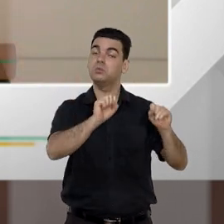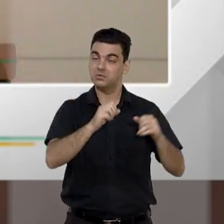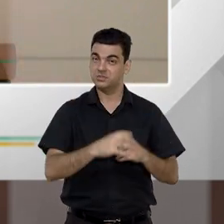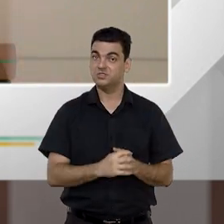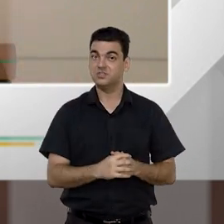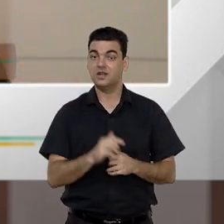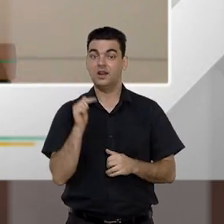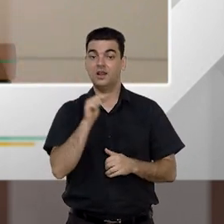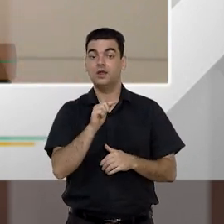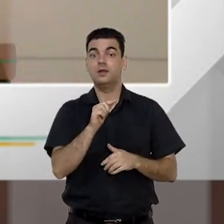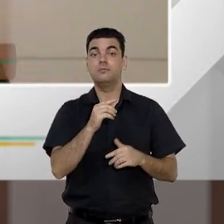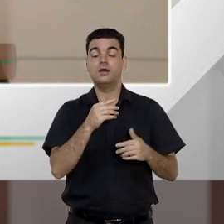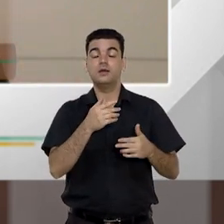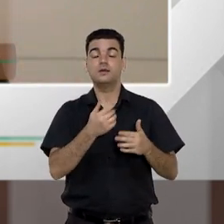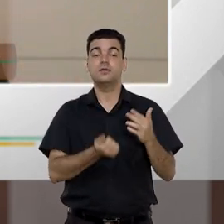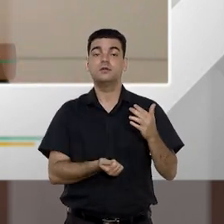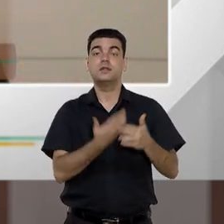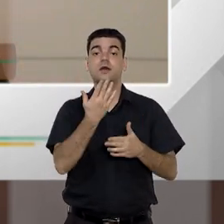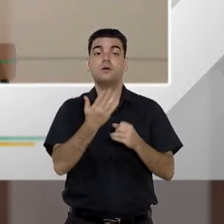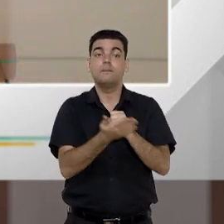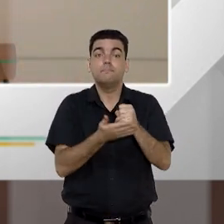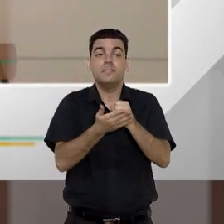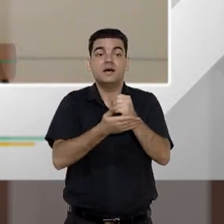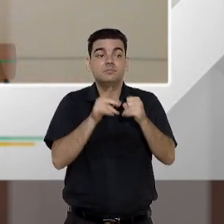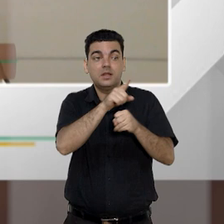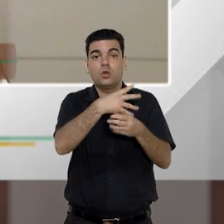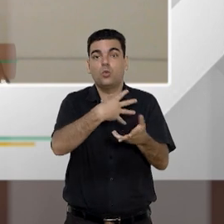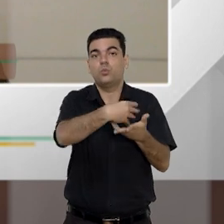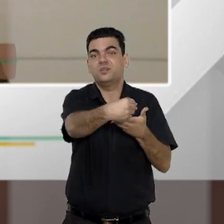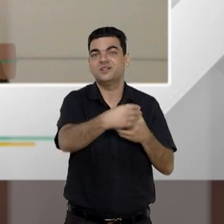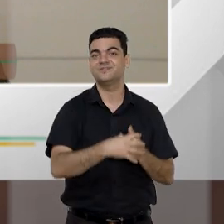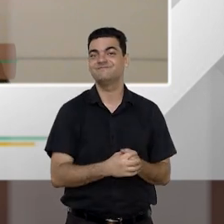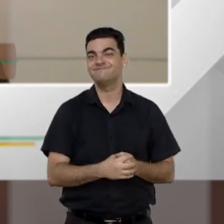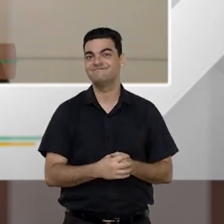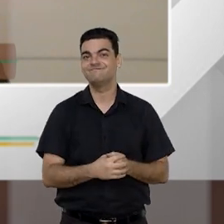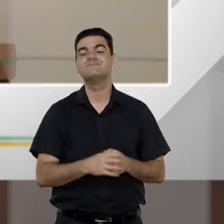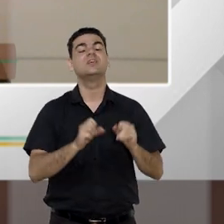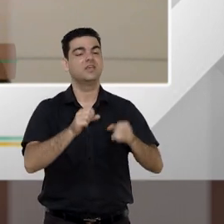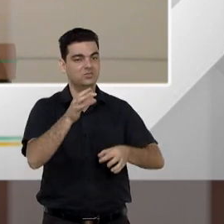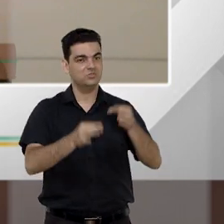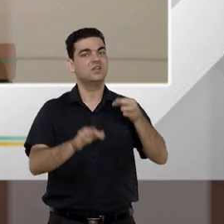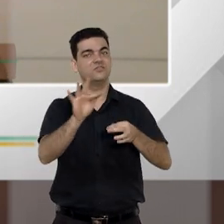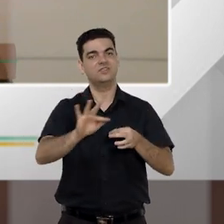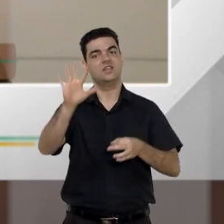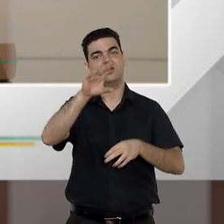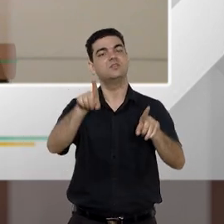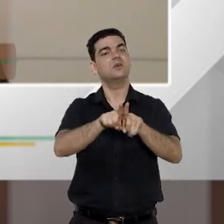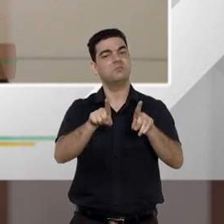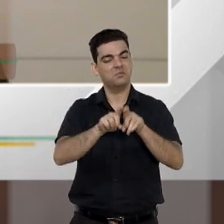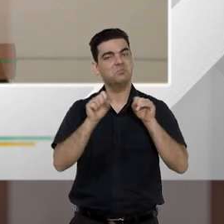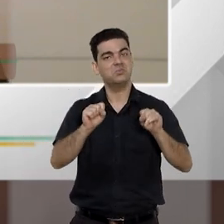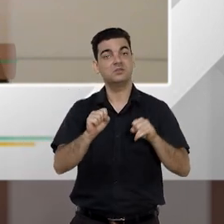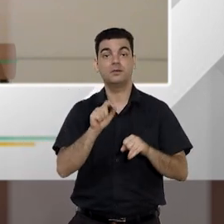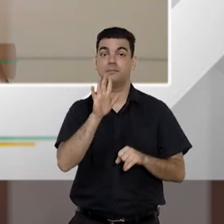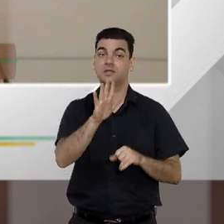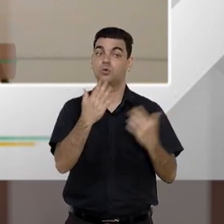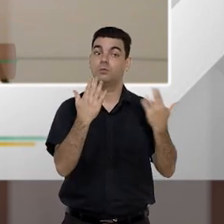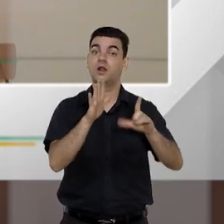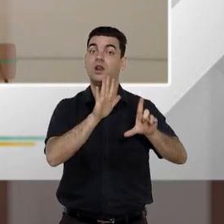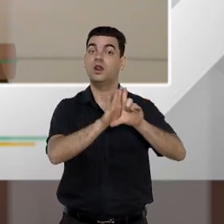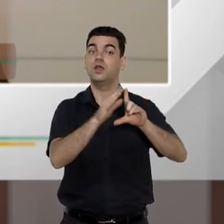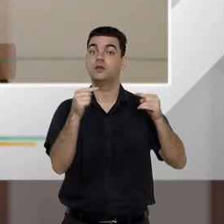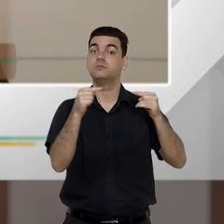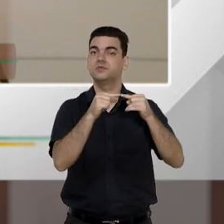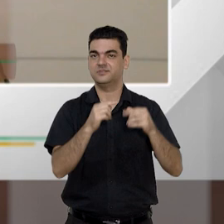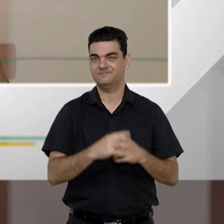regional federal para criar um precedente vinculante não só em varas federais, como também em juizados federais, mas desde que seja